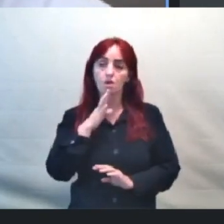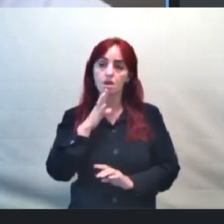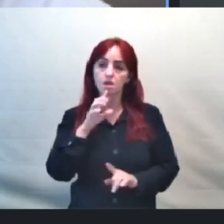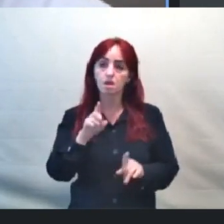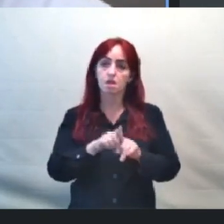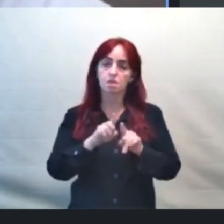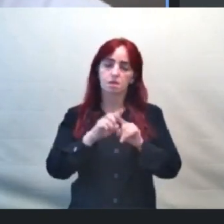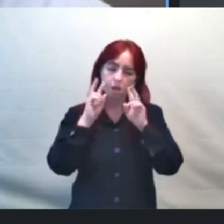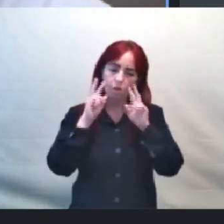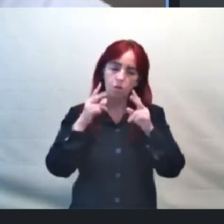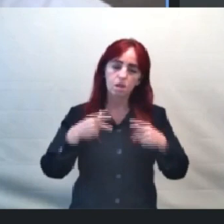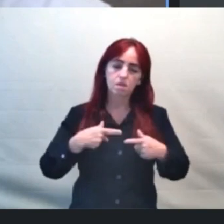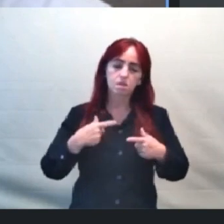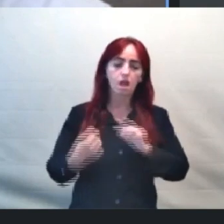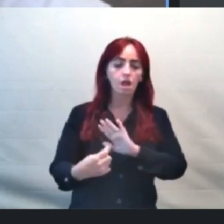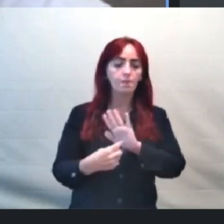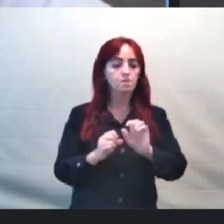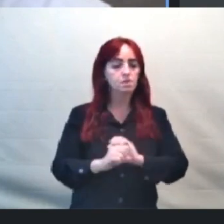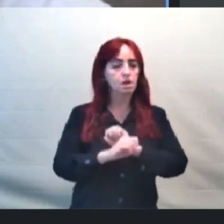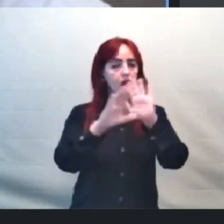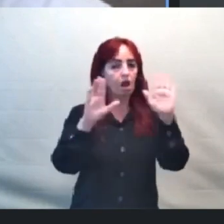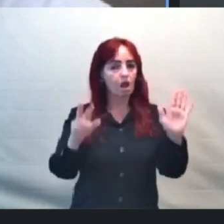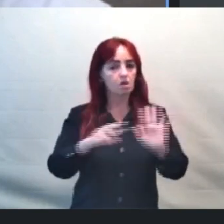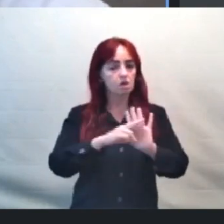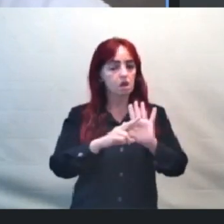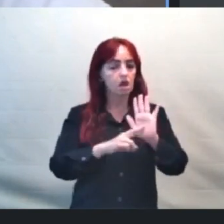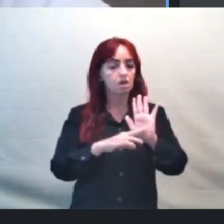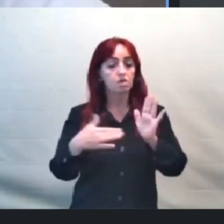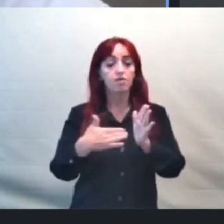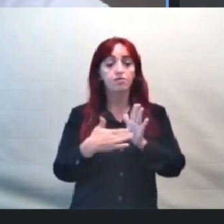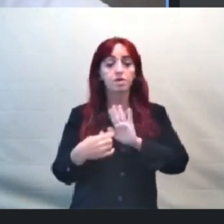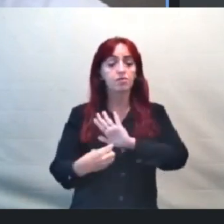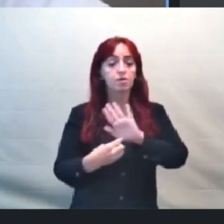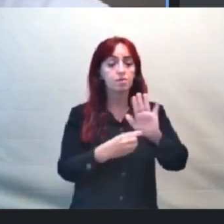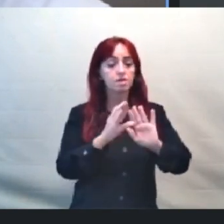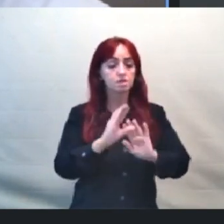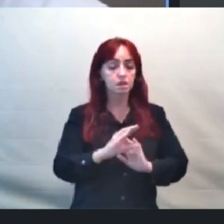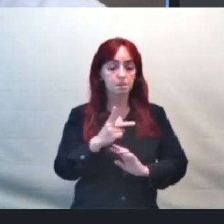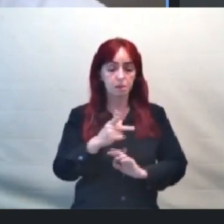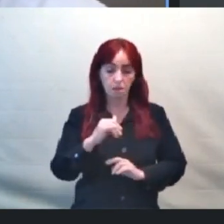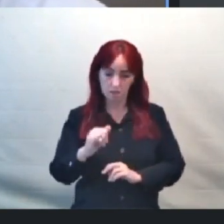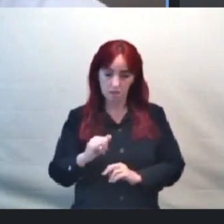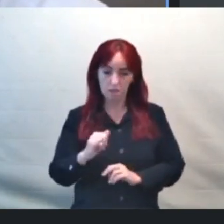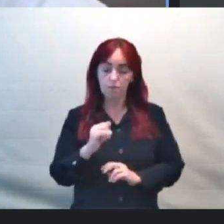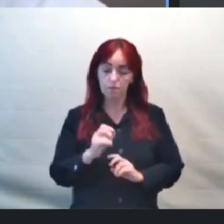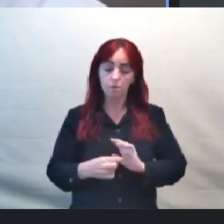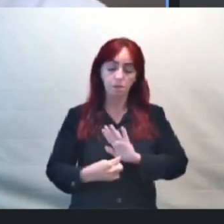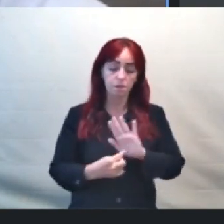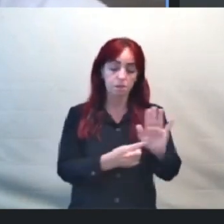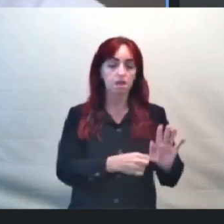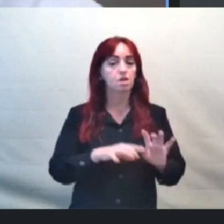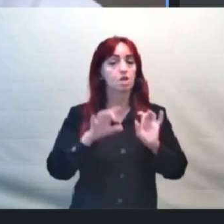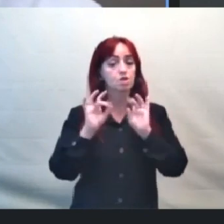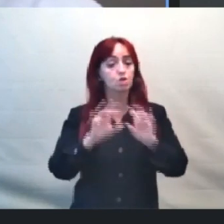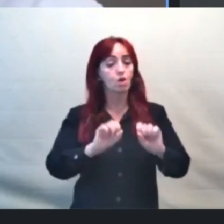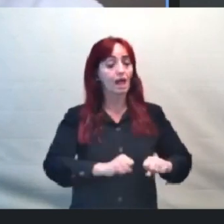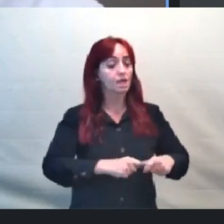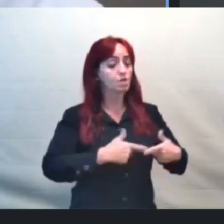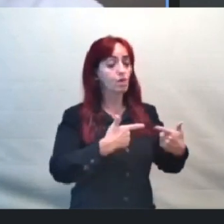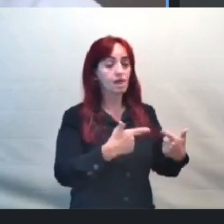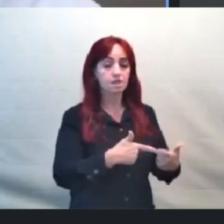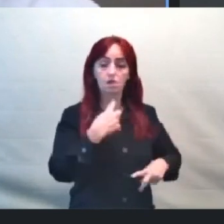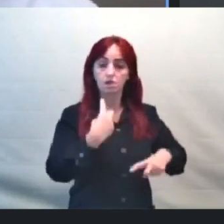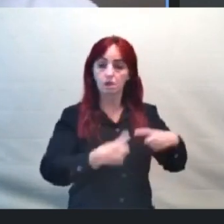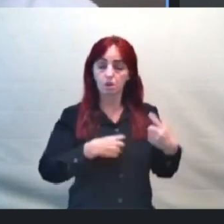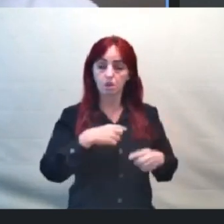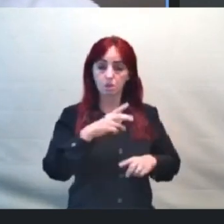claro no relatório final que foi apresentado da CPI, que não é somente a atuação da política pública de